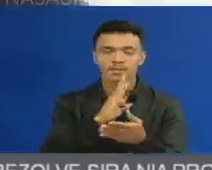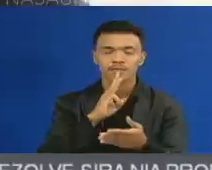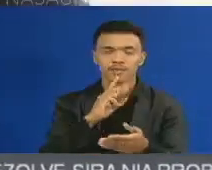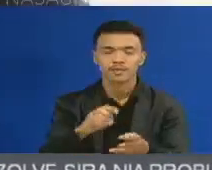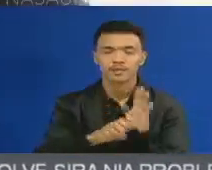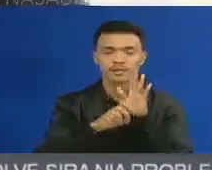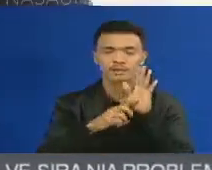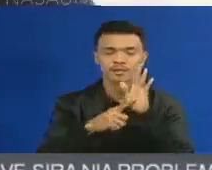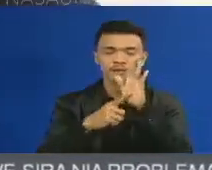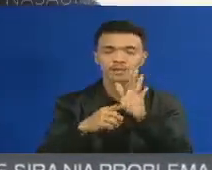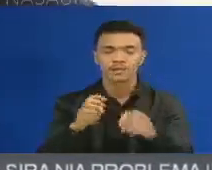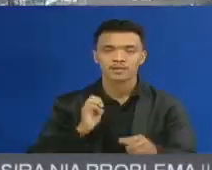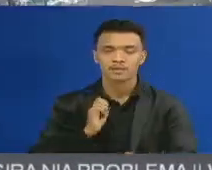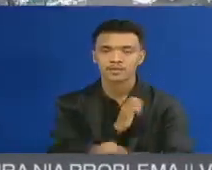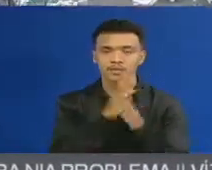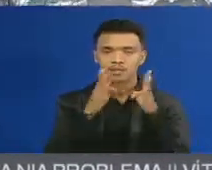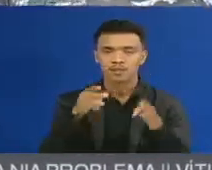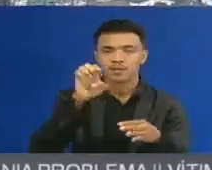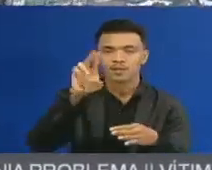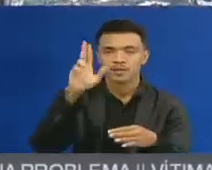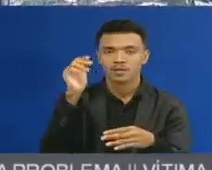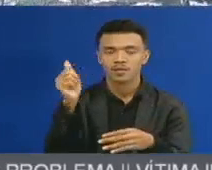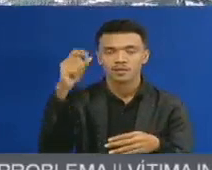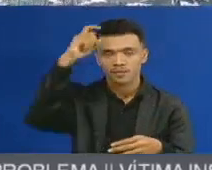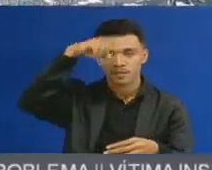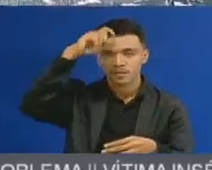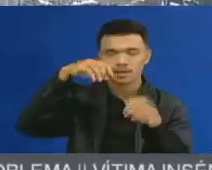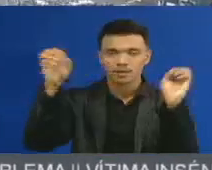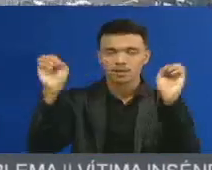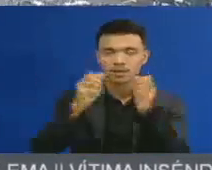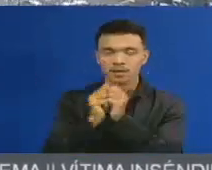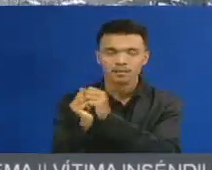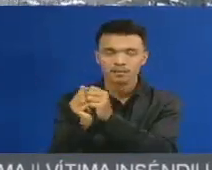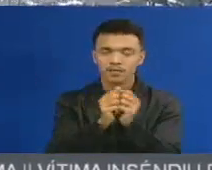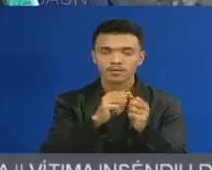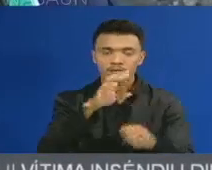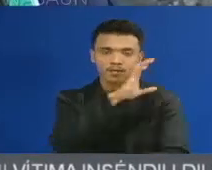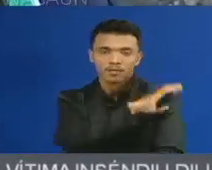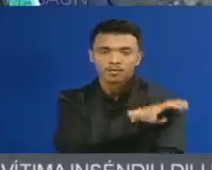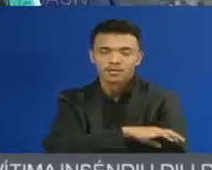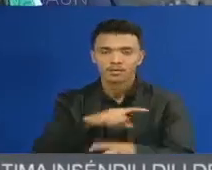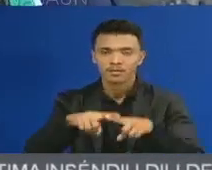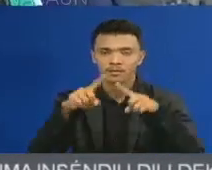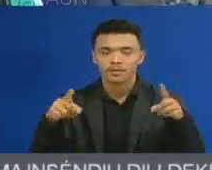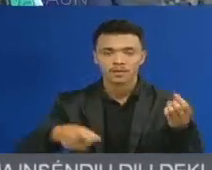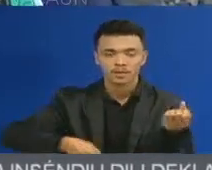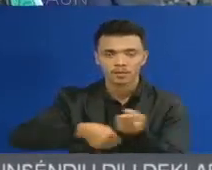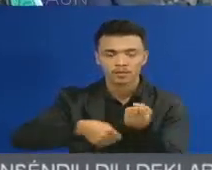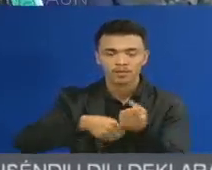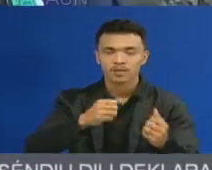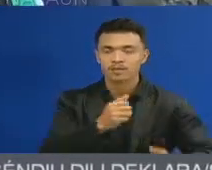EUA, Fausto de Guzmán Hateten. Habilidade Hiraknel laos de tatuamento em segurança, mas bem melhor a lutar militar